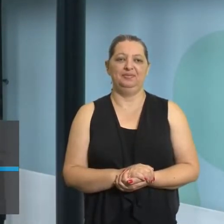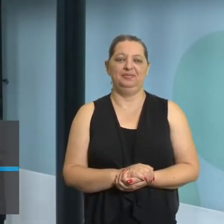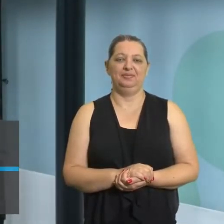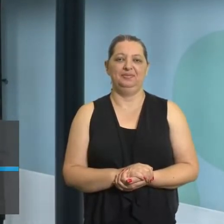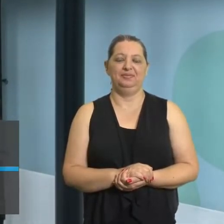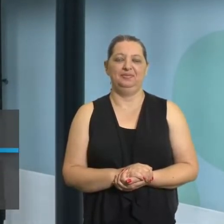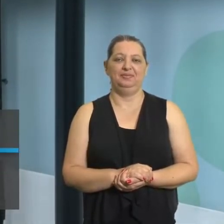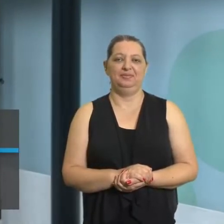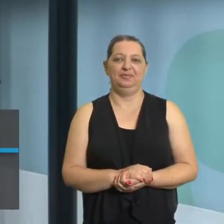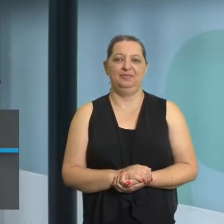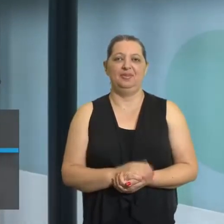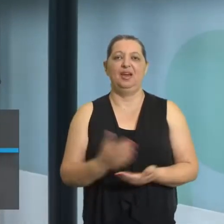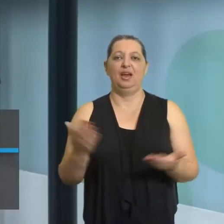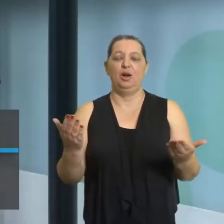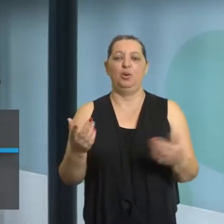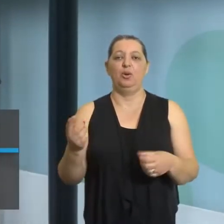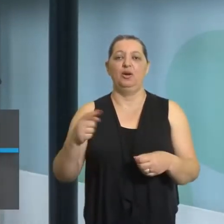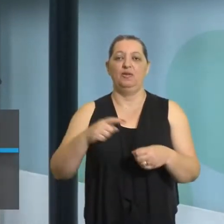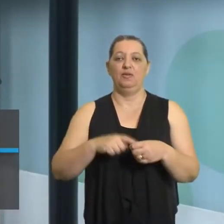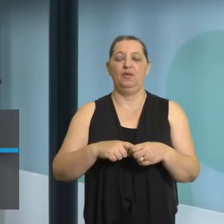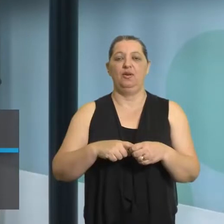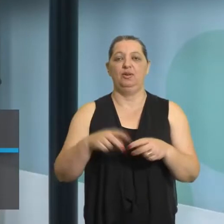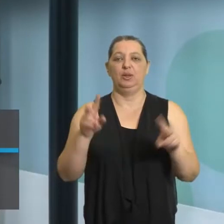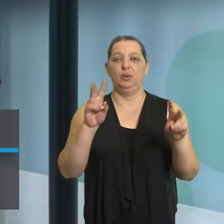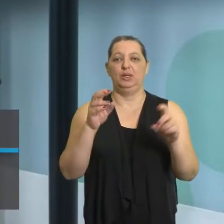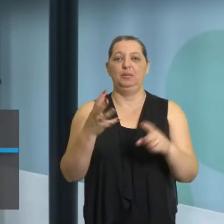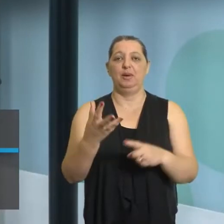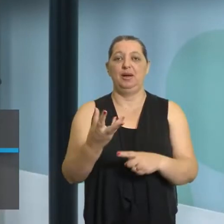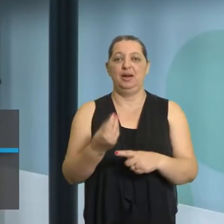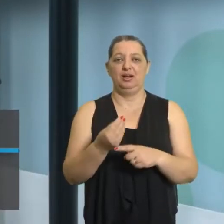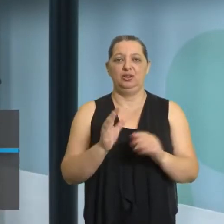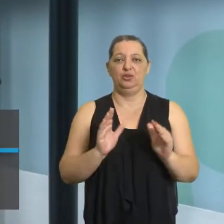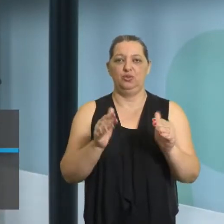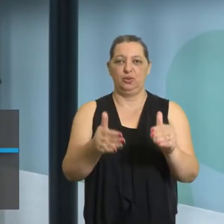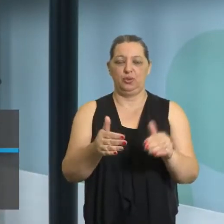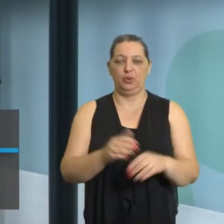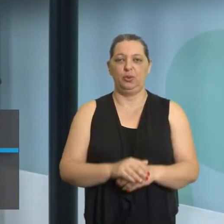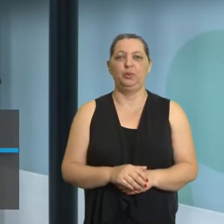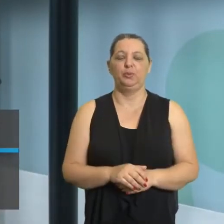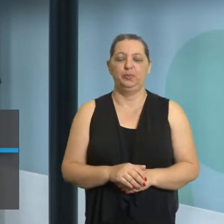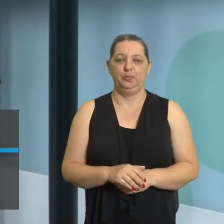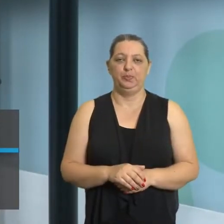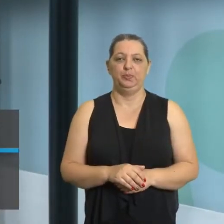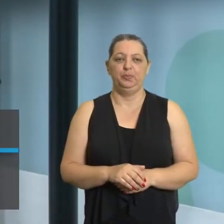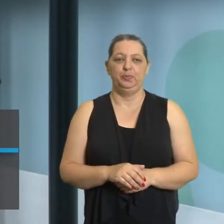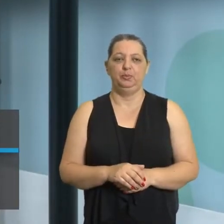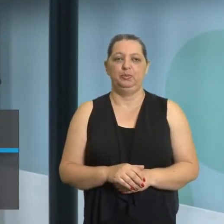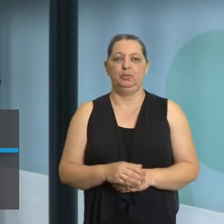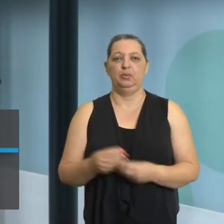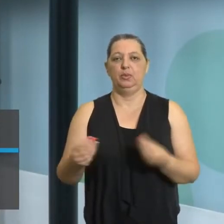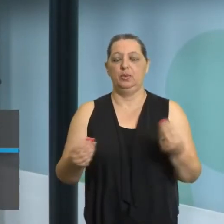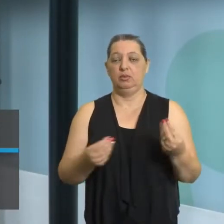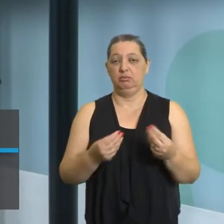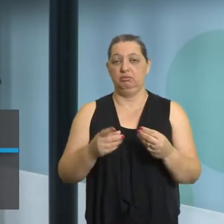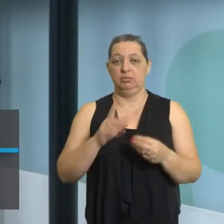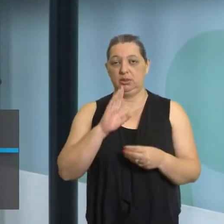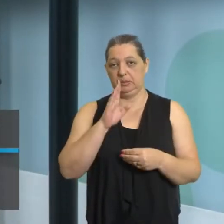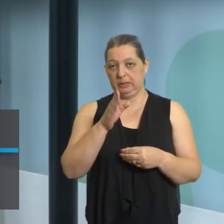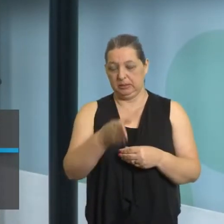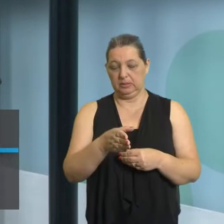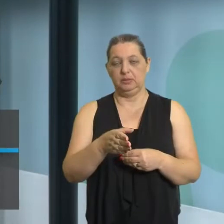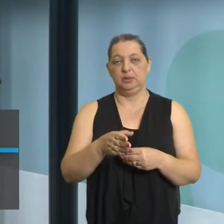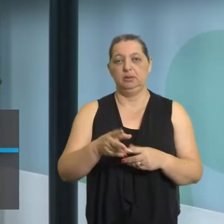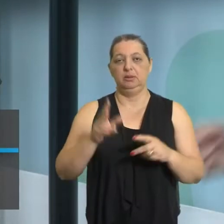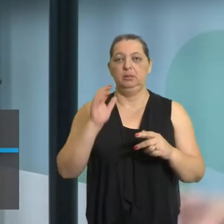agora a gente volta falando um pouco da arte aí por um enfoque mais relacionado à arte aí como elemento fundamental das